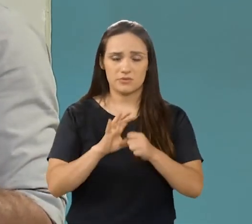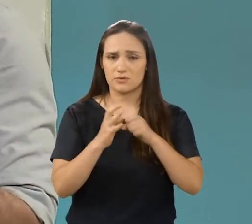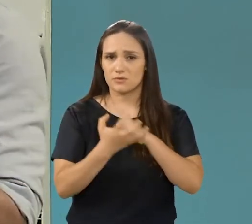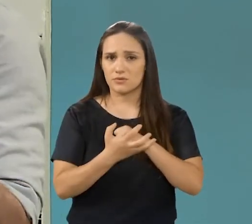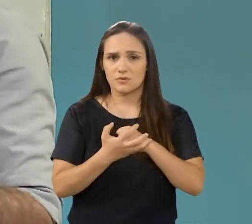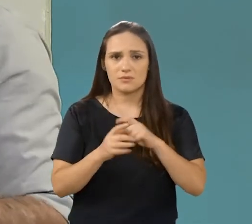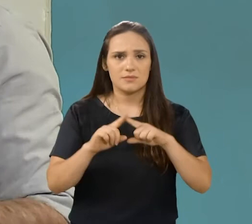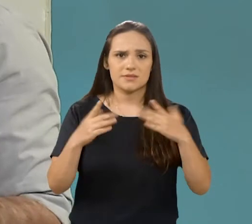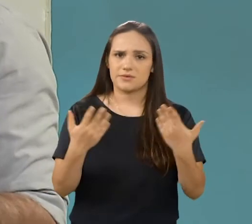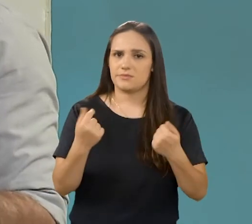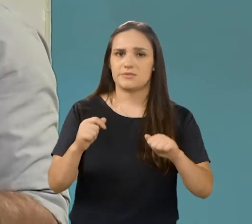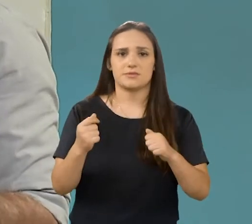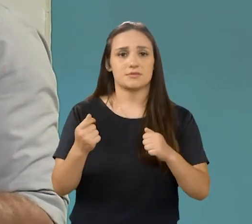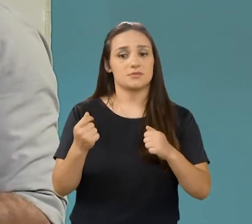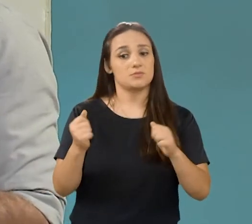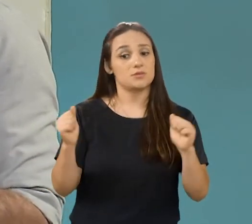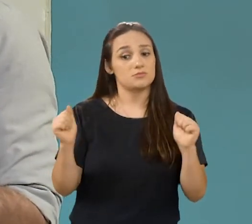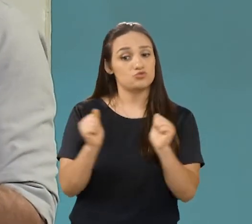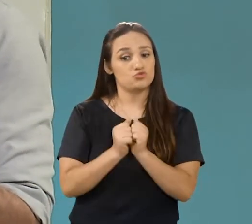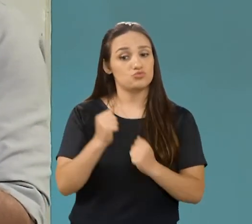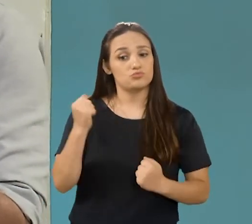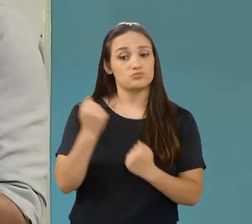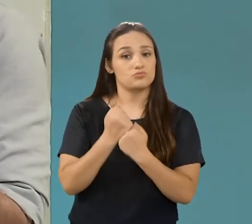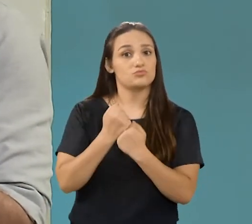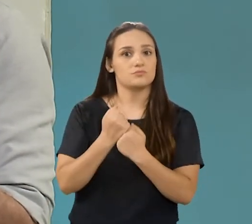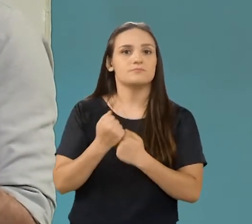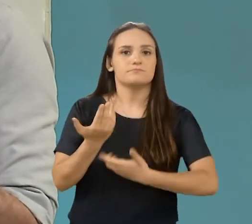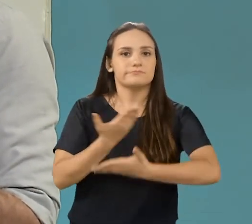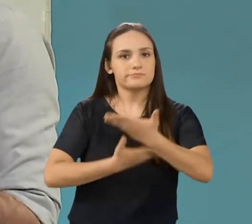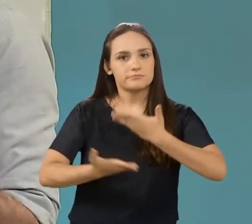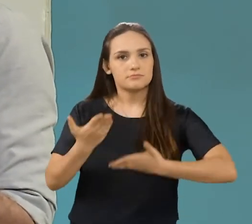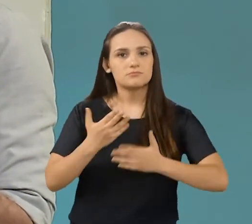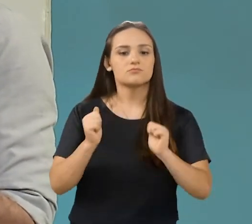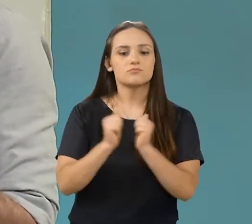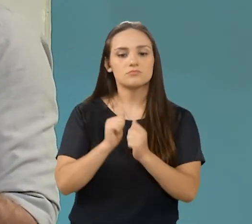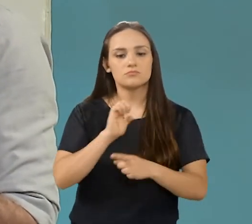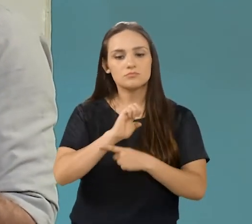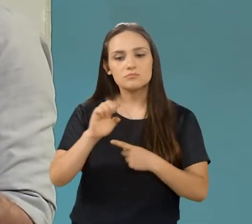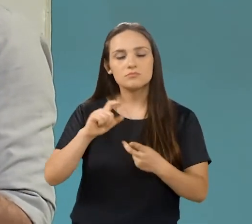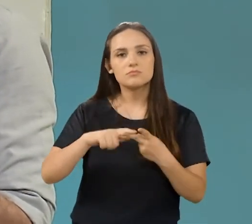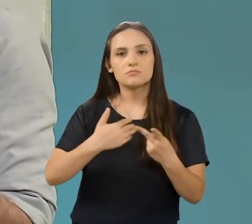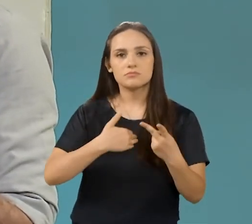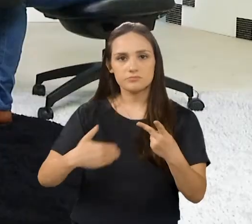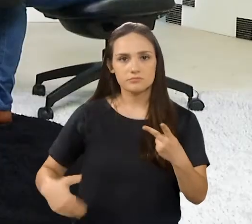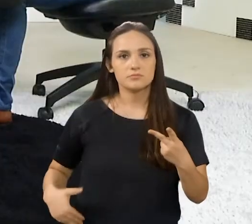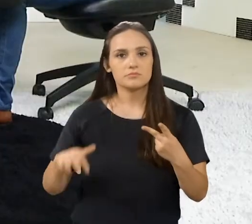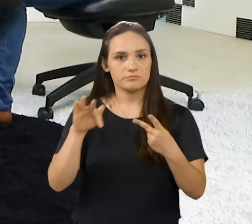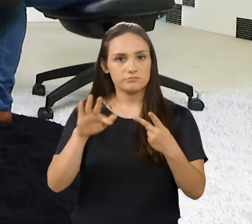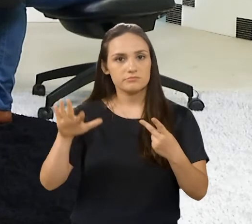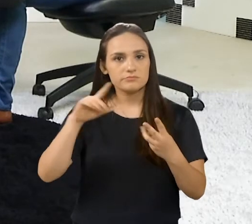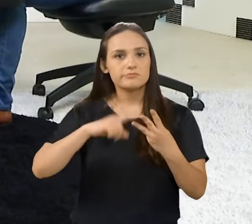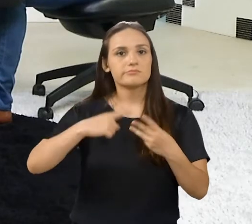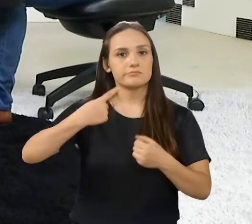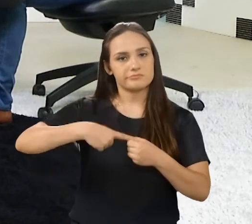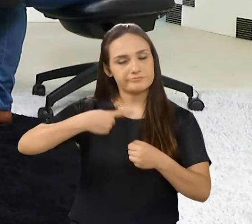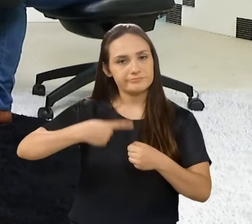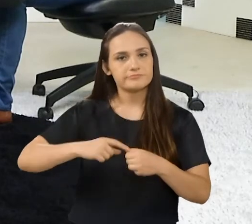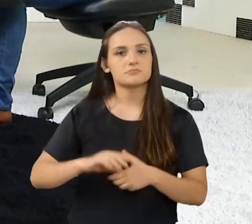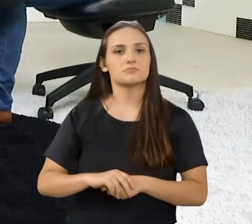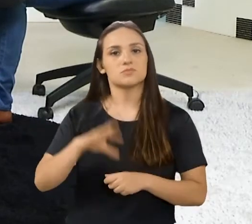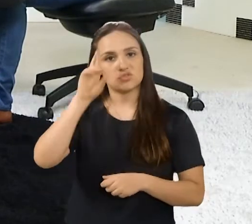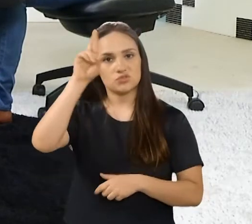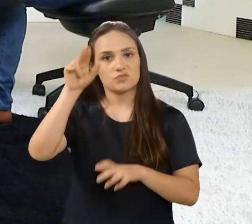uma ação de cooperação. Então, agora a cooperação entre o Estado, entre o governo federal, entre os municípios,